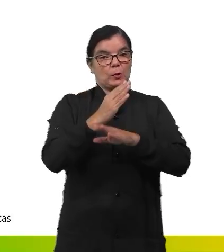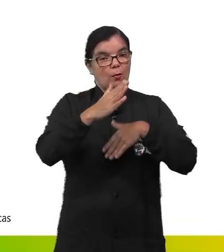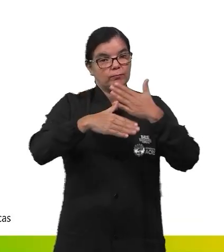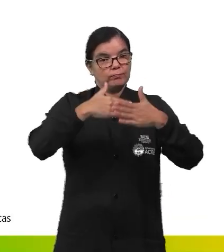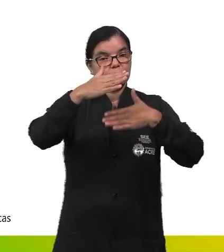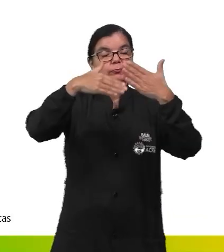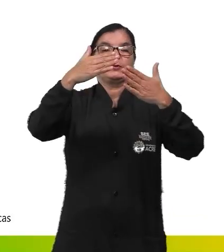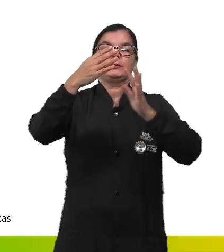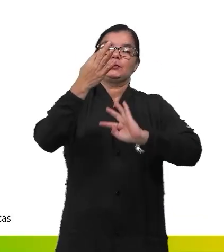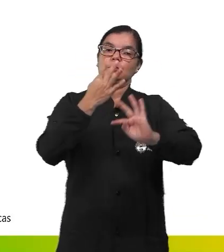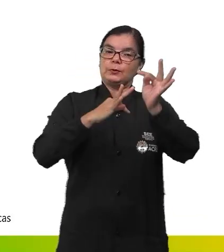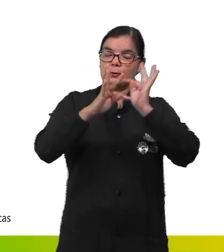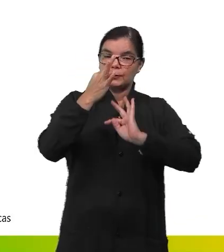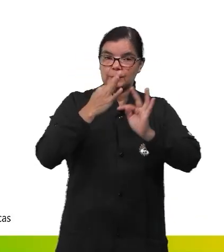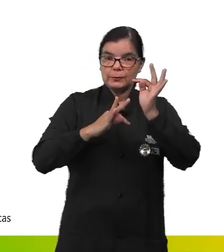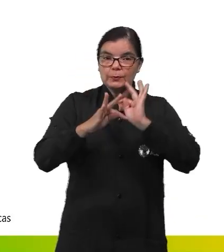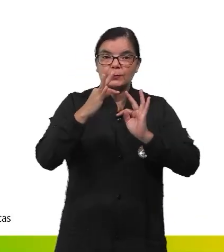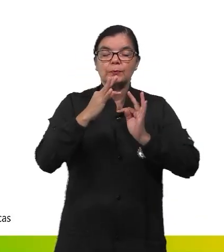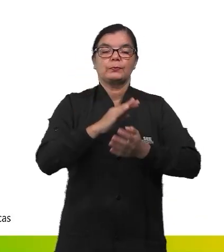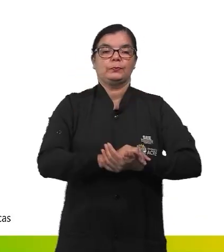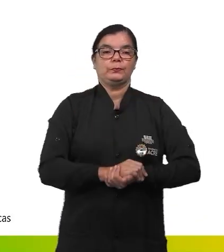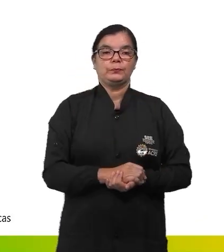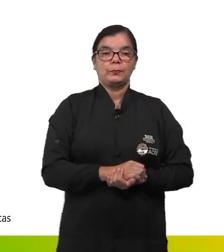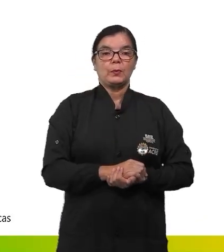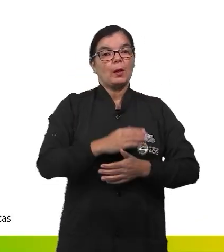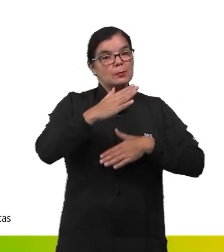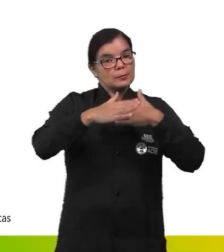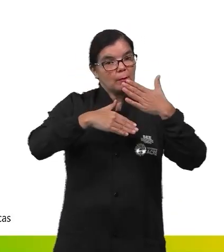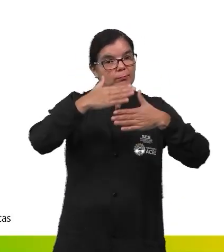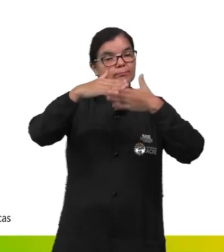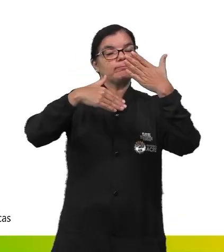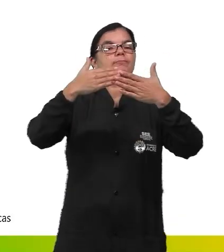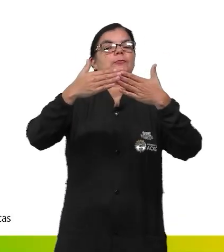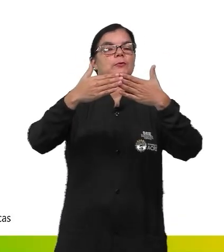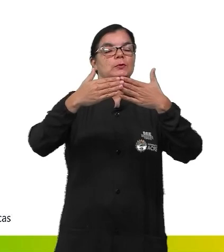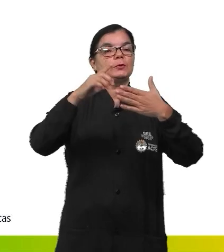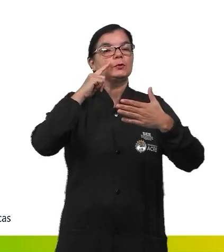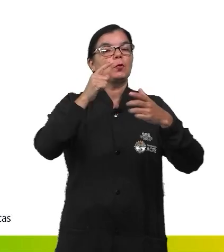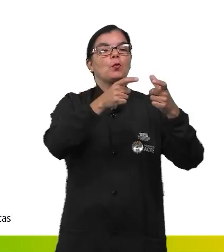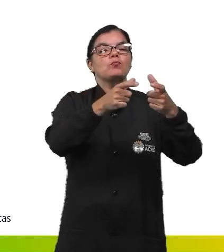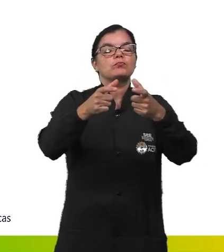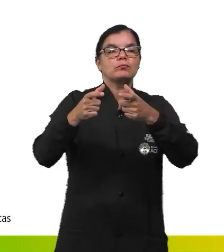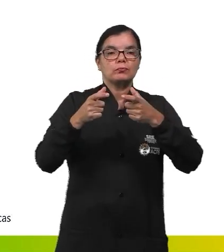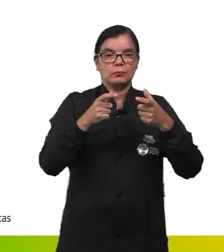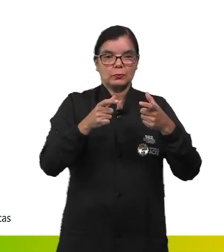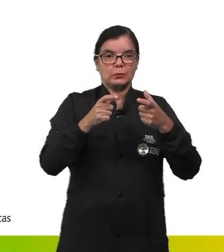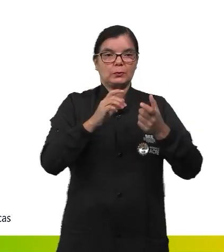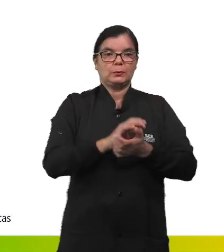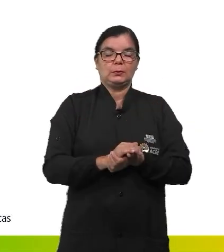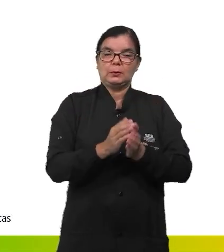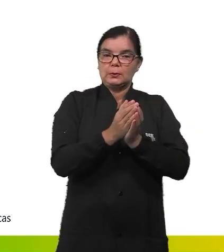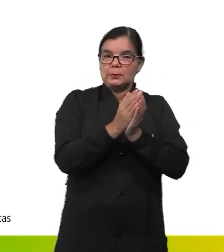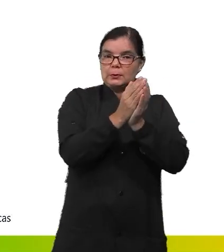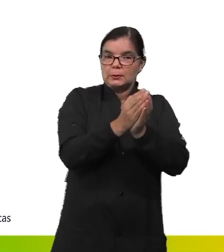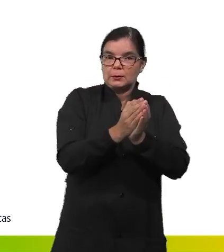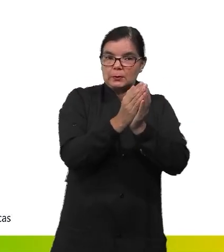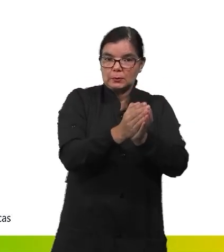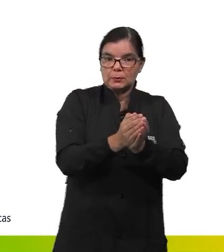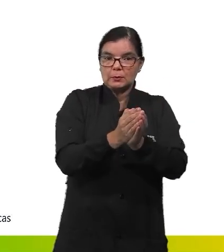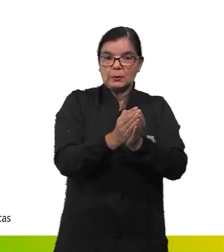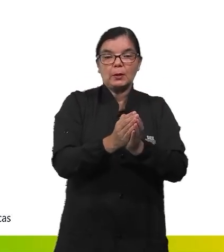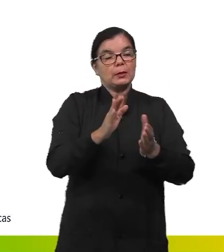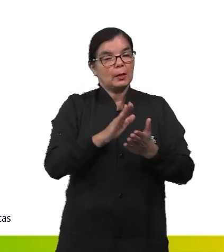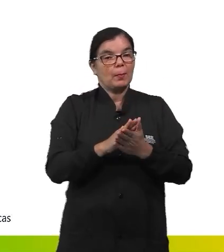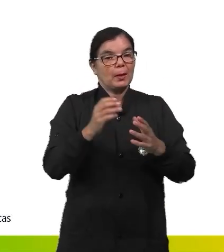avanços tecnológicos. Esses avanços tecnológicos são em que áreas? Na navegação e na